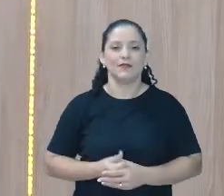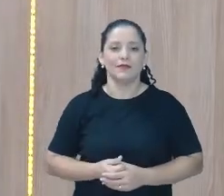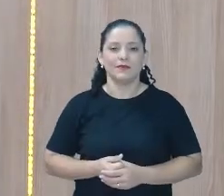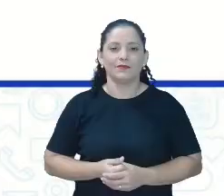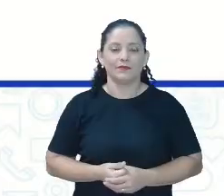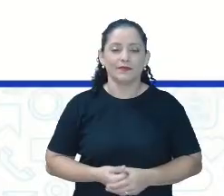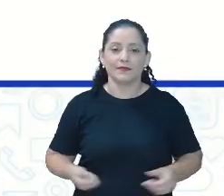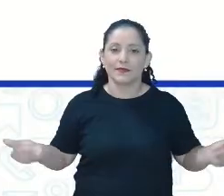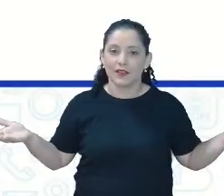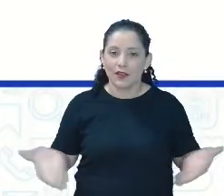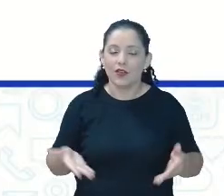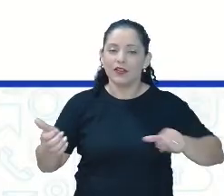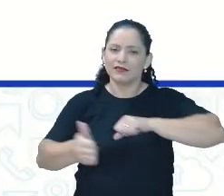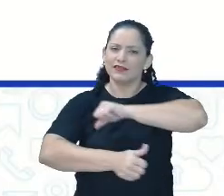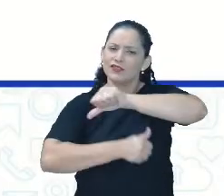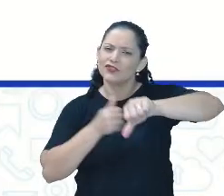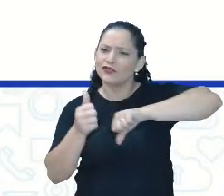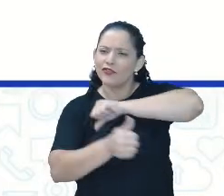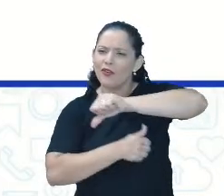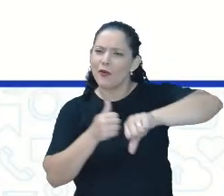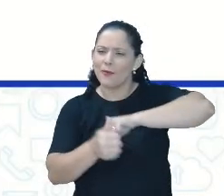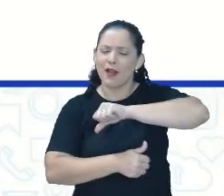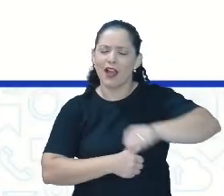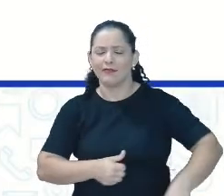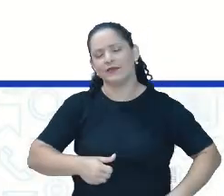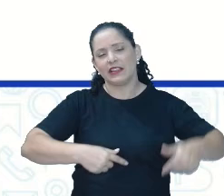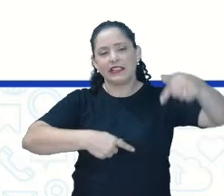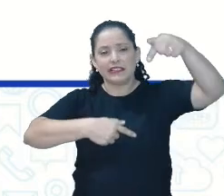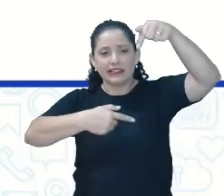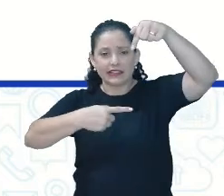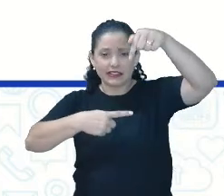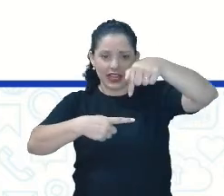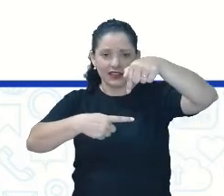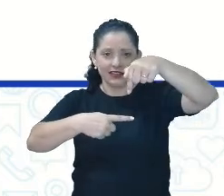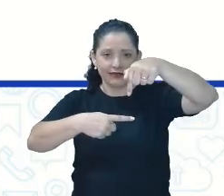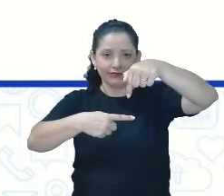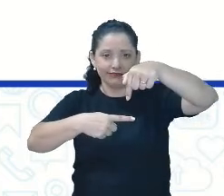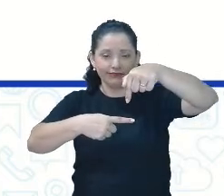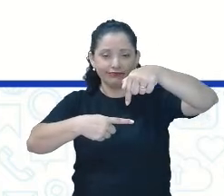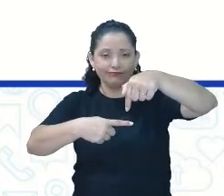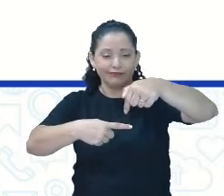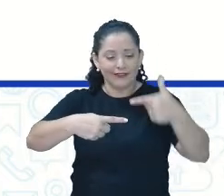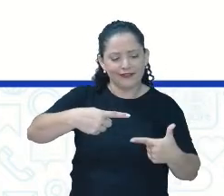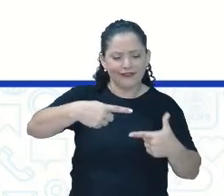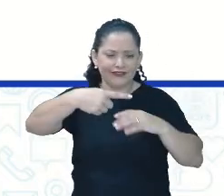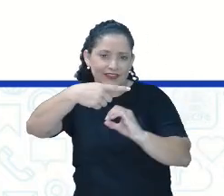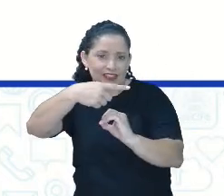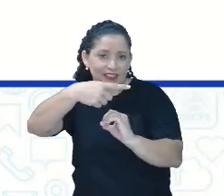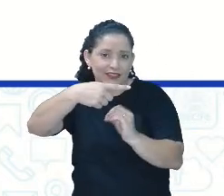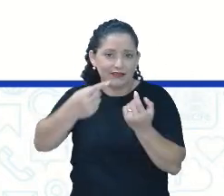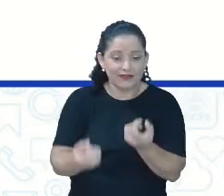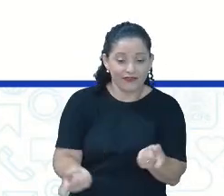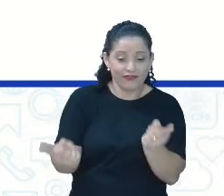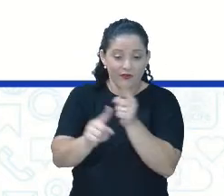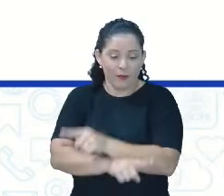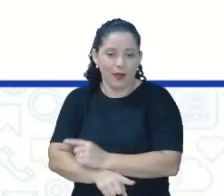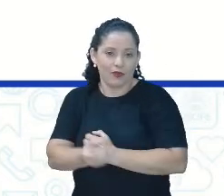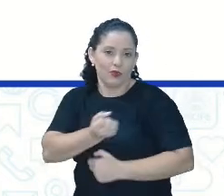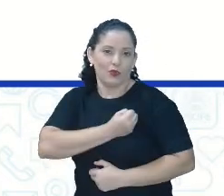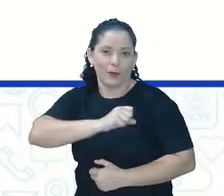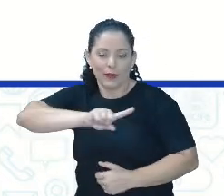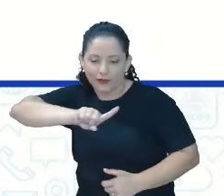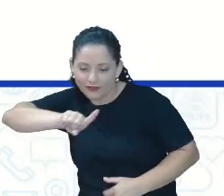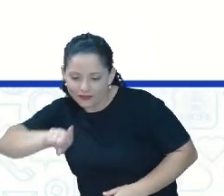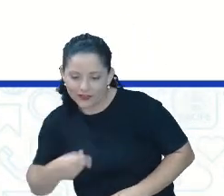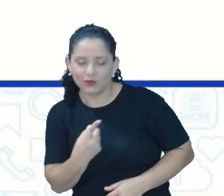certo? Então, eu quero transformar aí 7 sobre 20, que é uma fração, em um número decimal.